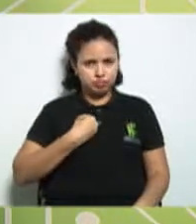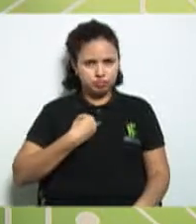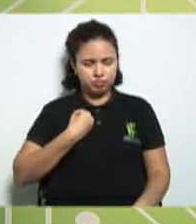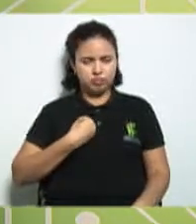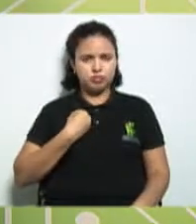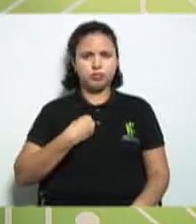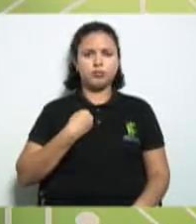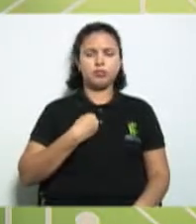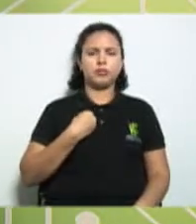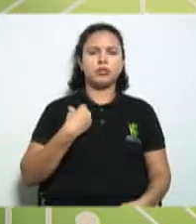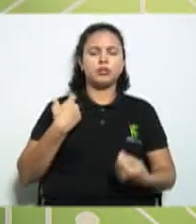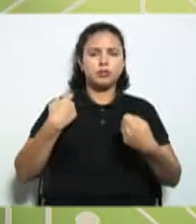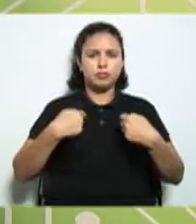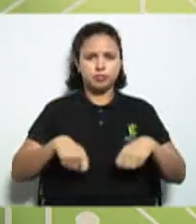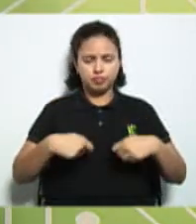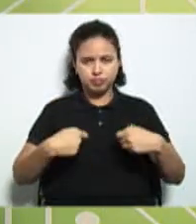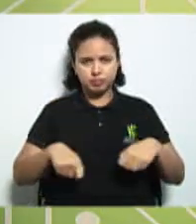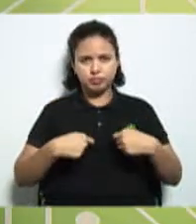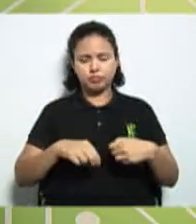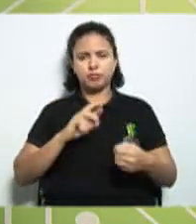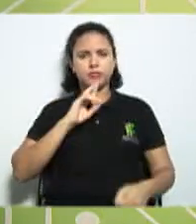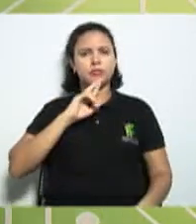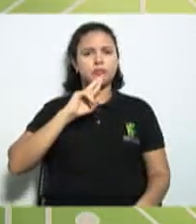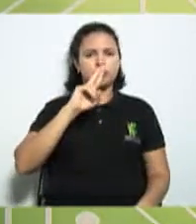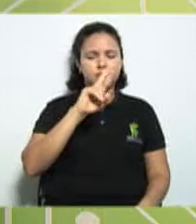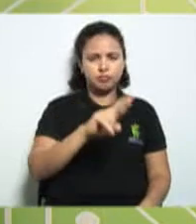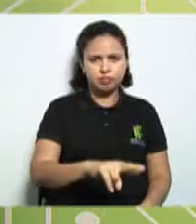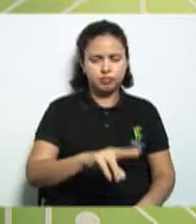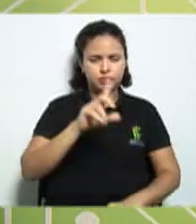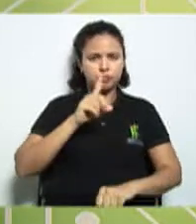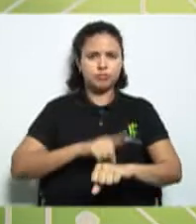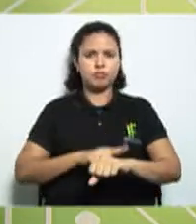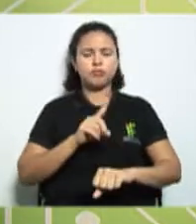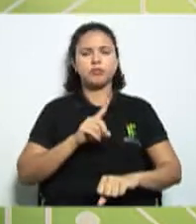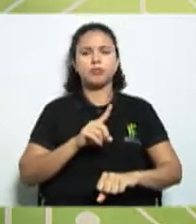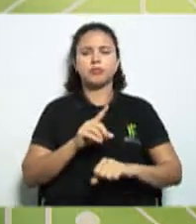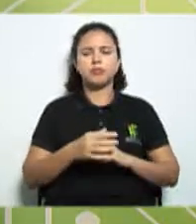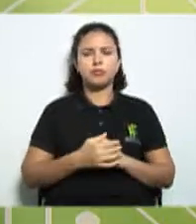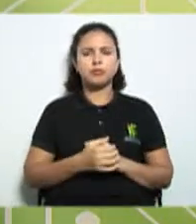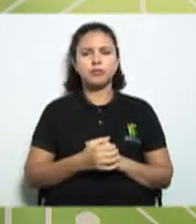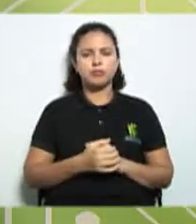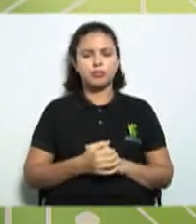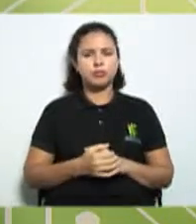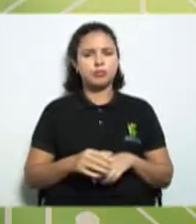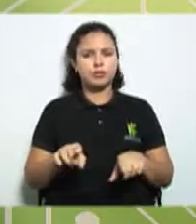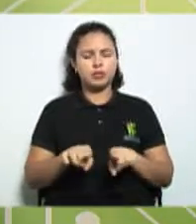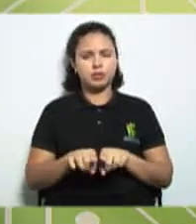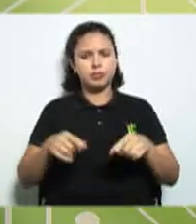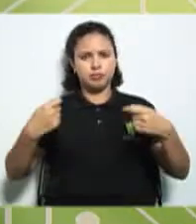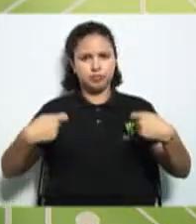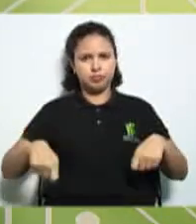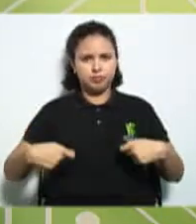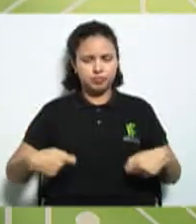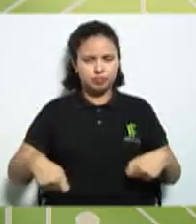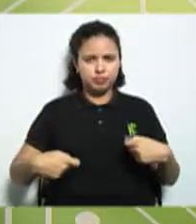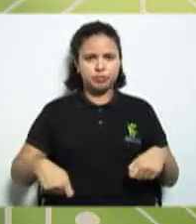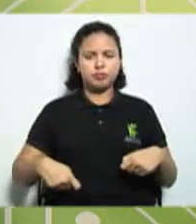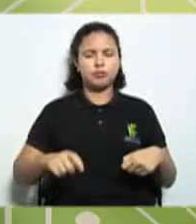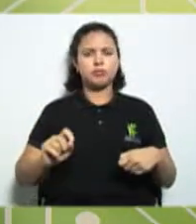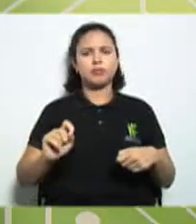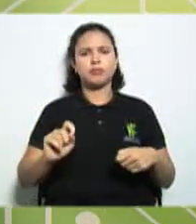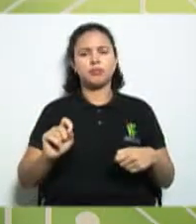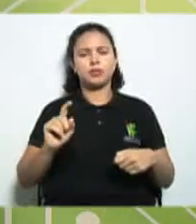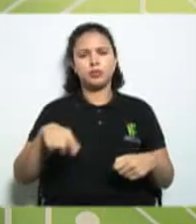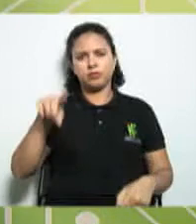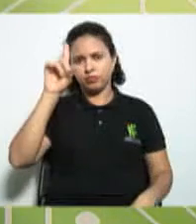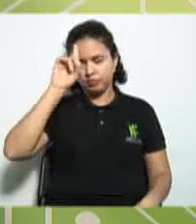que precisa de uma resposta imediata, e da necessidade do dia